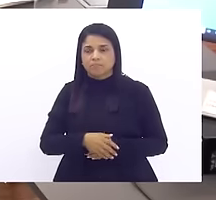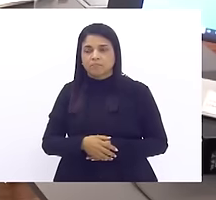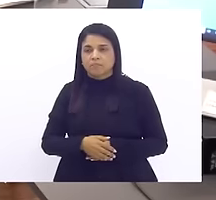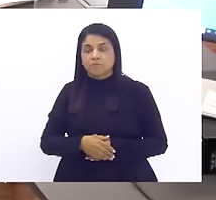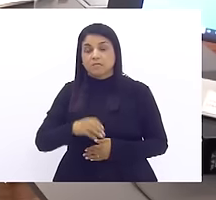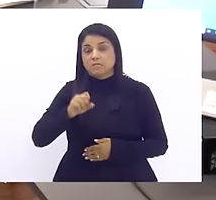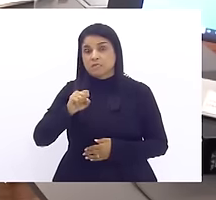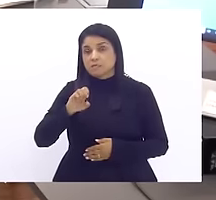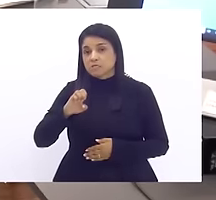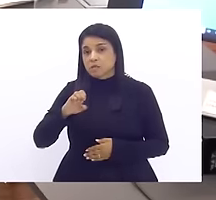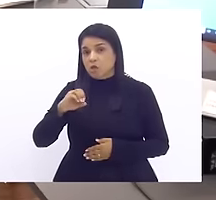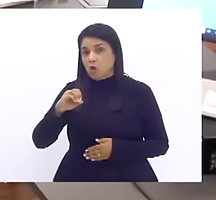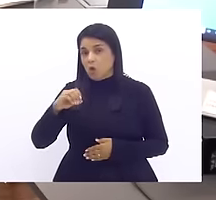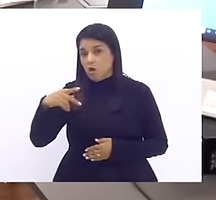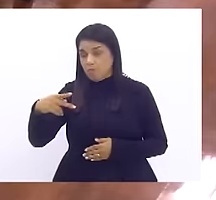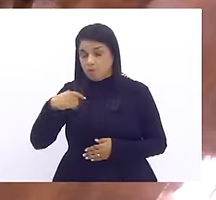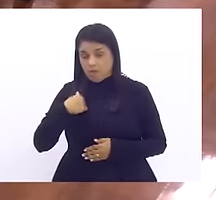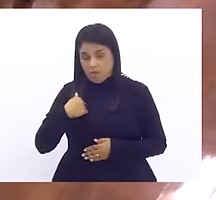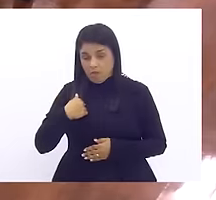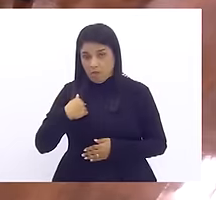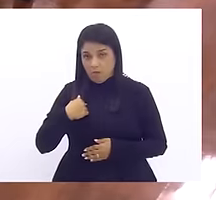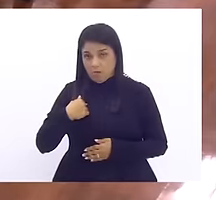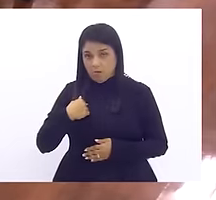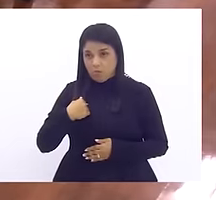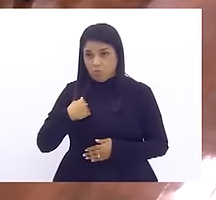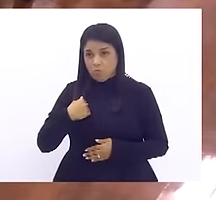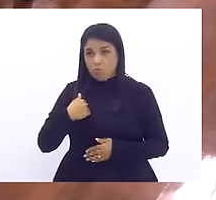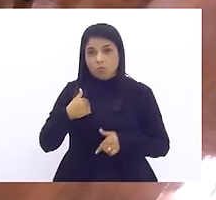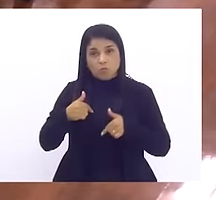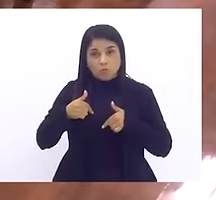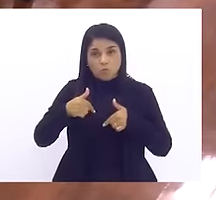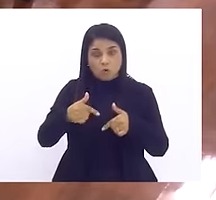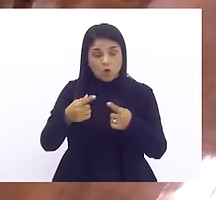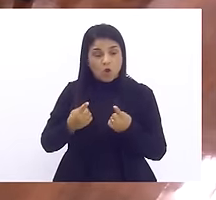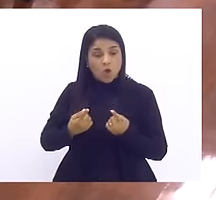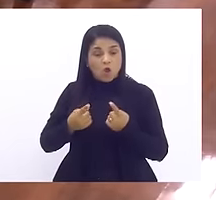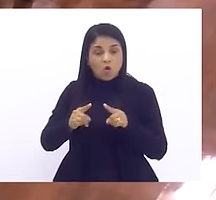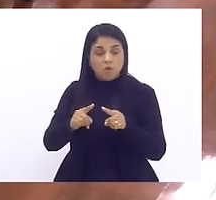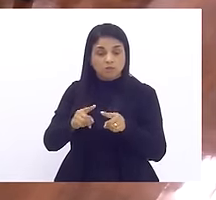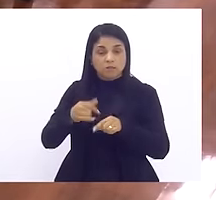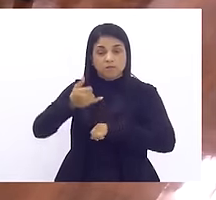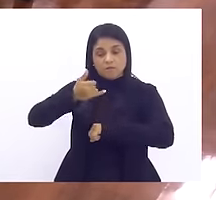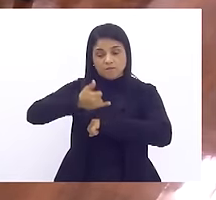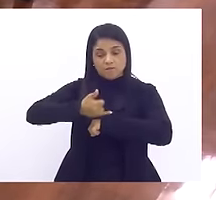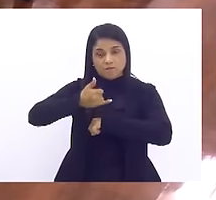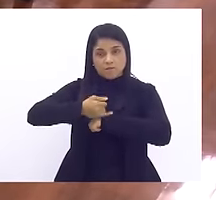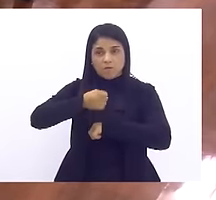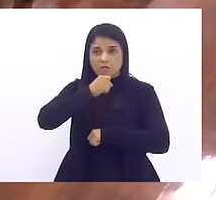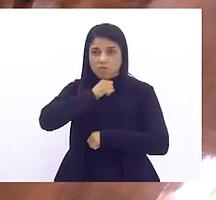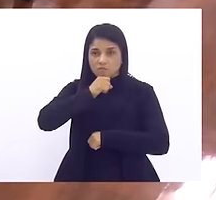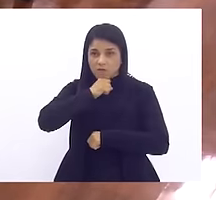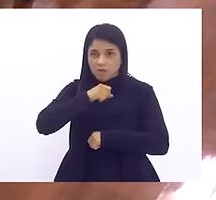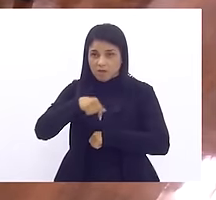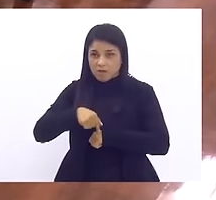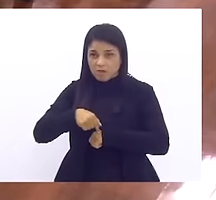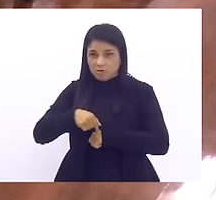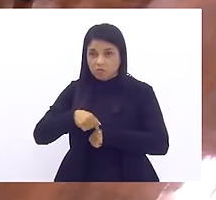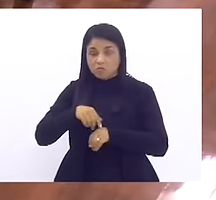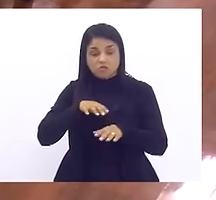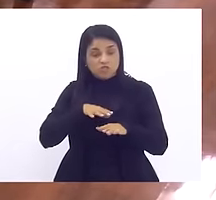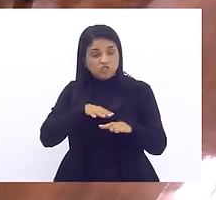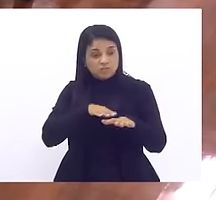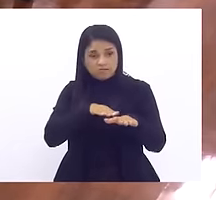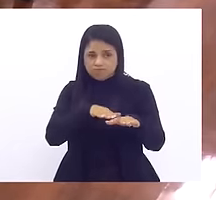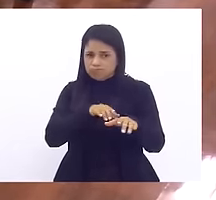depende da operação por exemplo eu faço no primeiro CPA muito operação de combate à ferro velho agora de trânsito